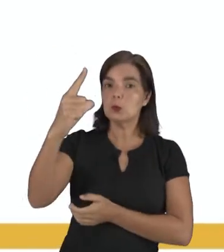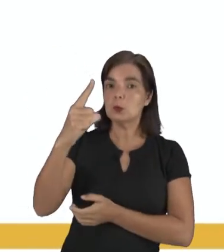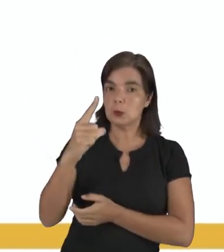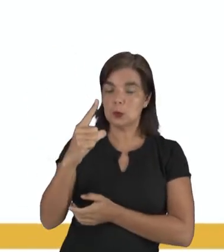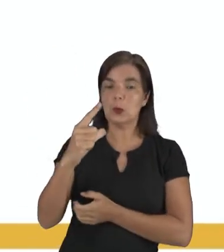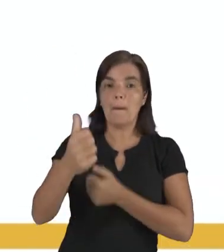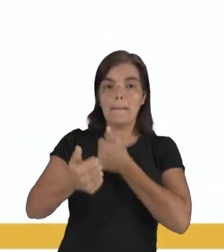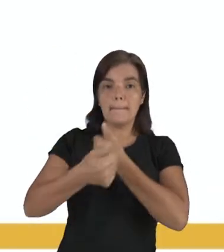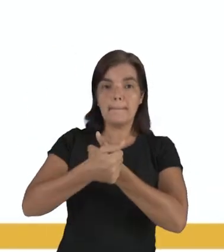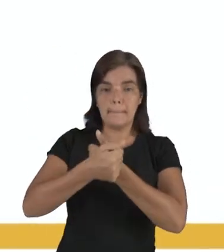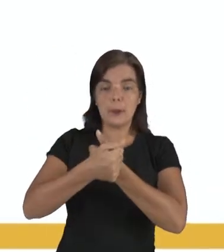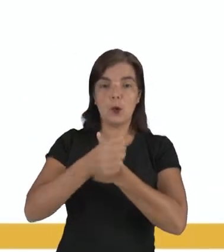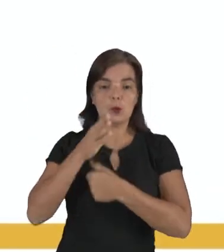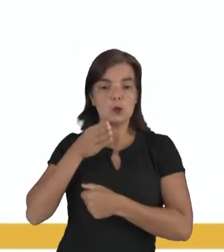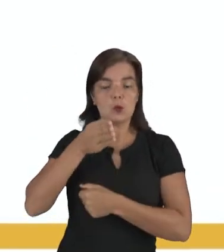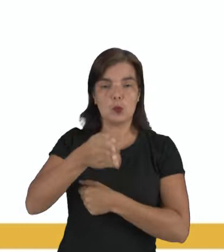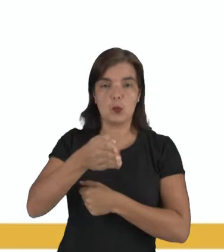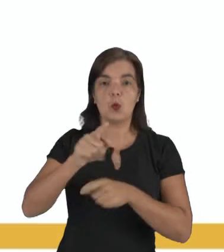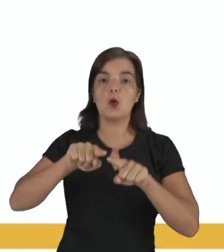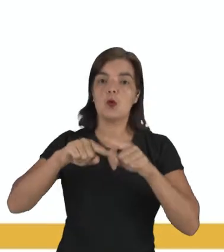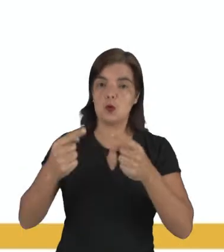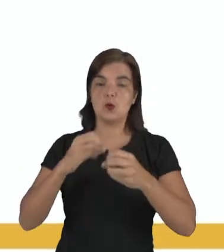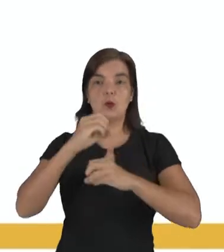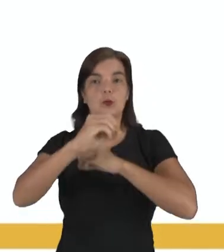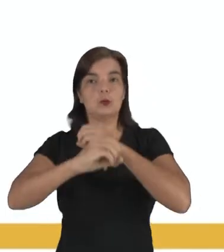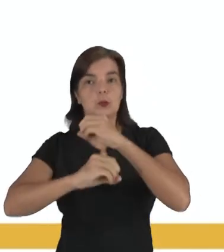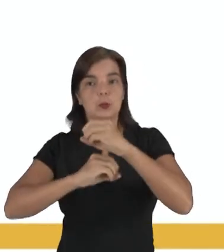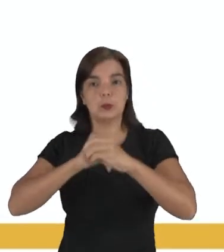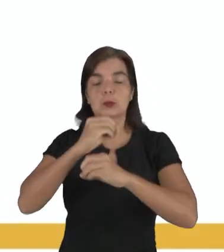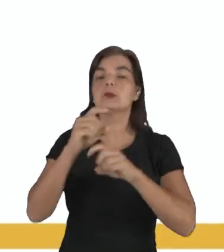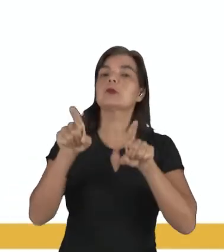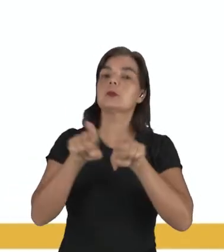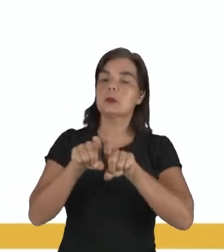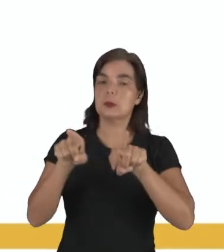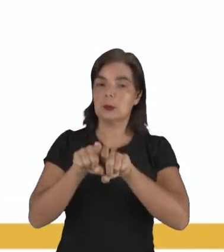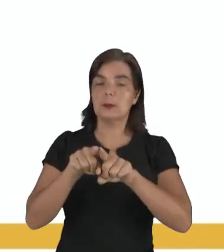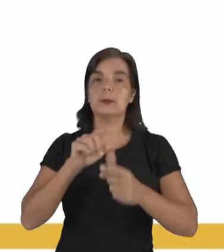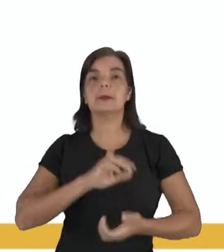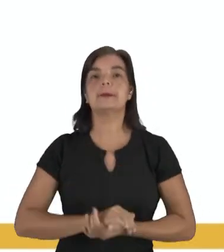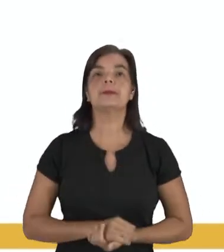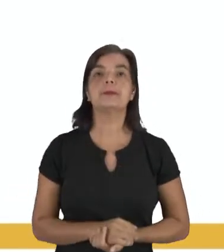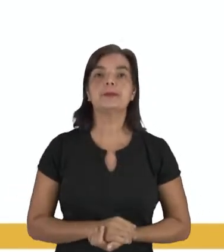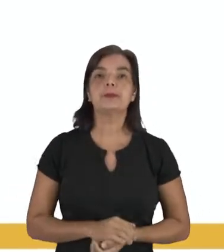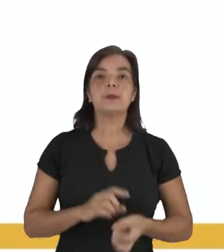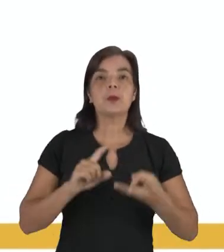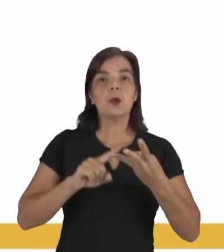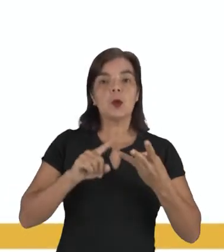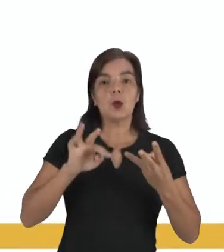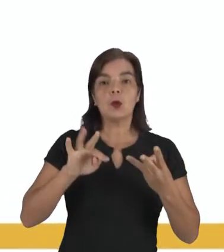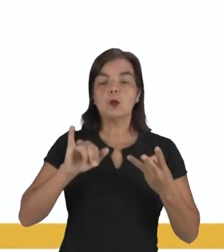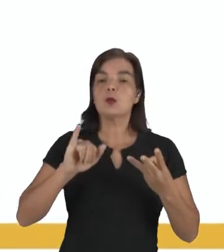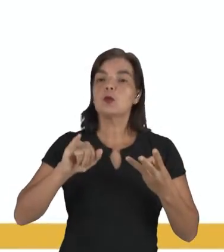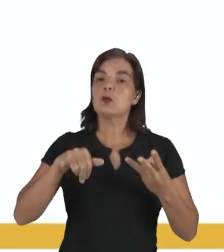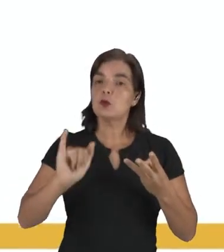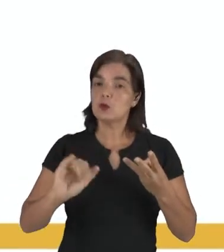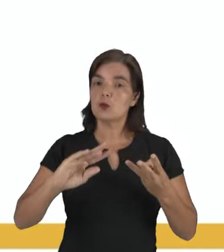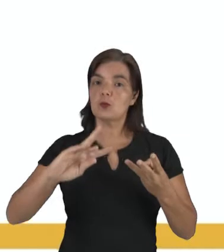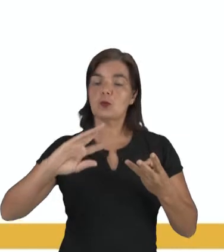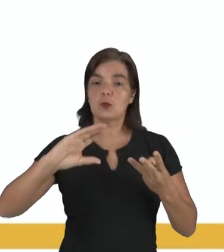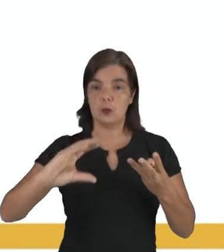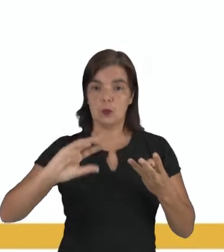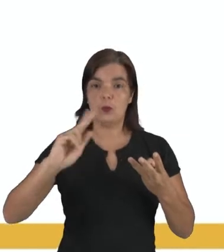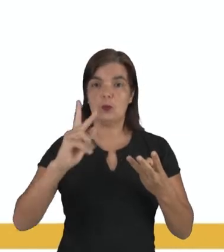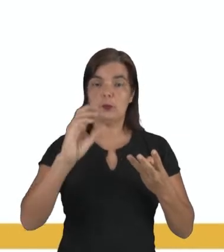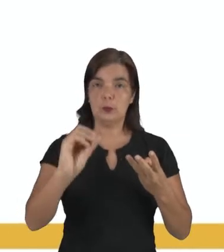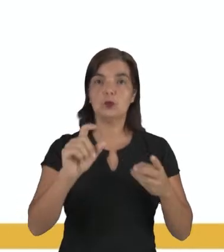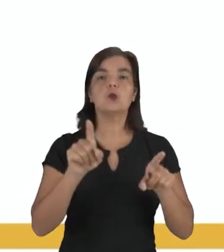um pouco próximo do centro ali e os outros corpos orbitando ele. E esse último era o de Tycho Brahe, o